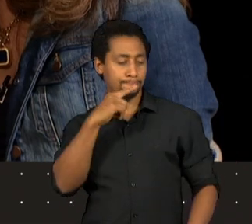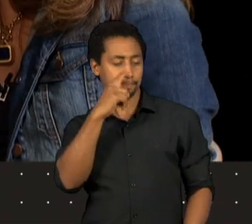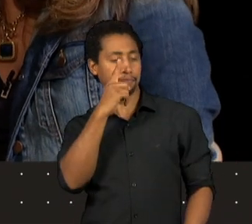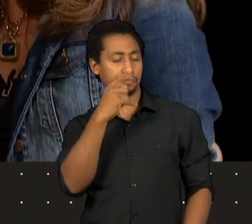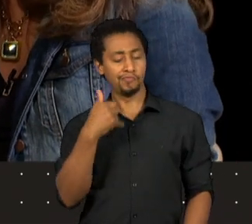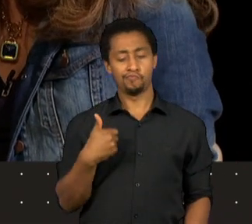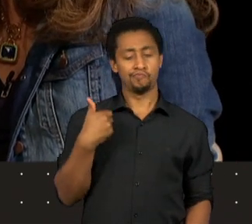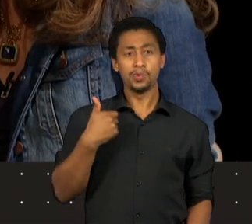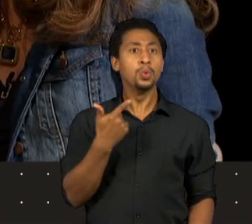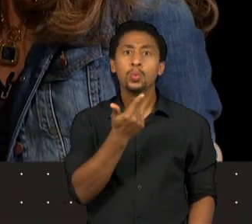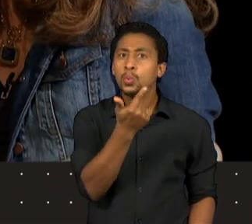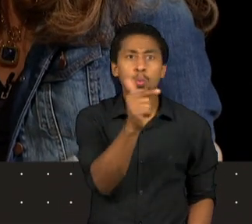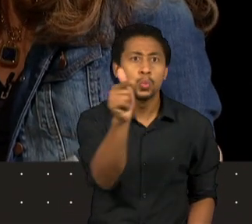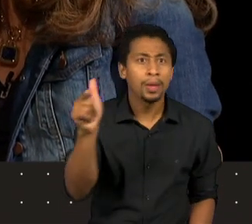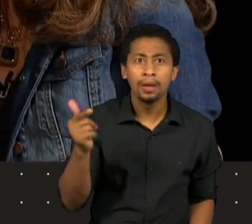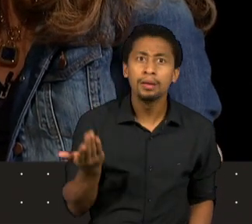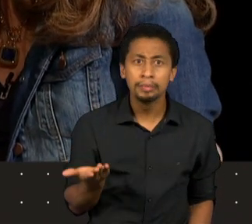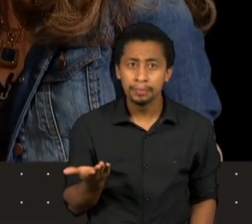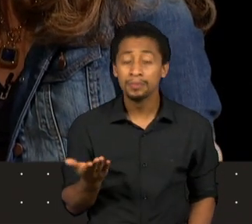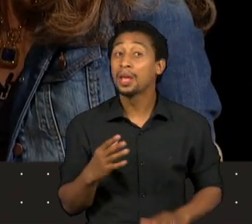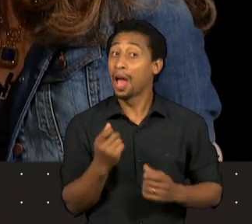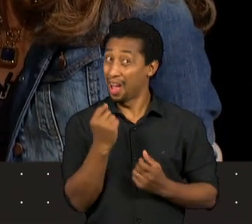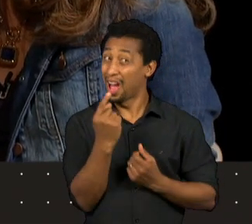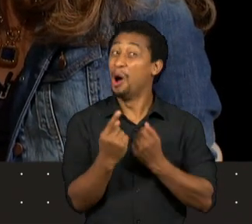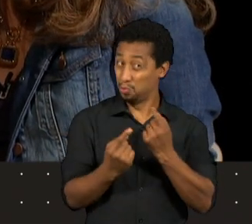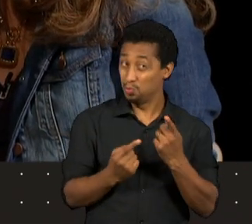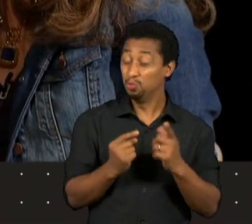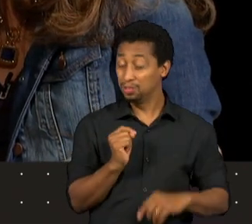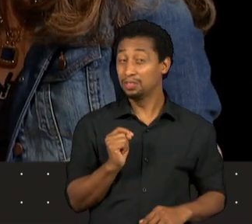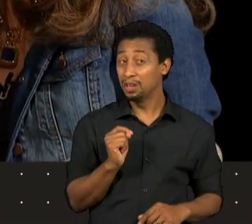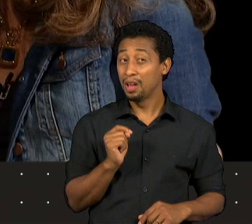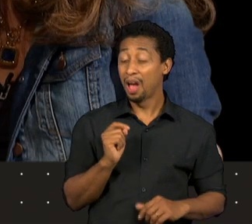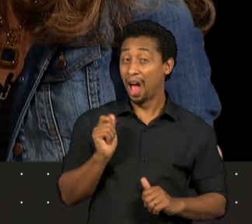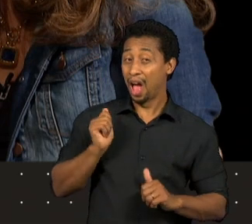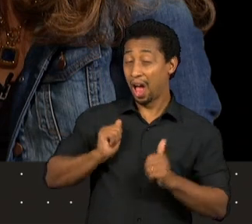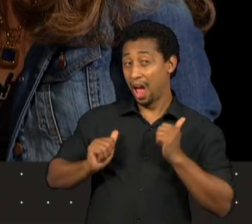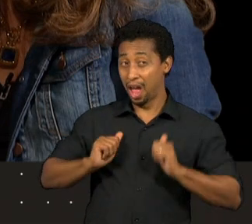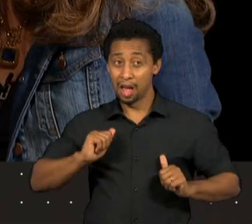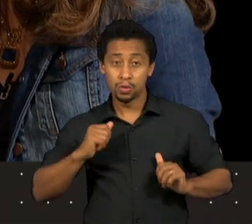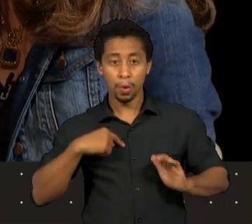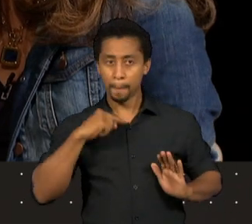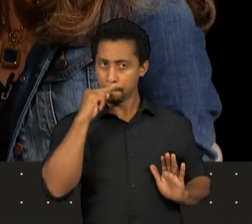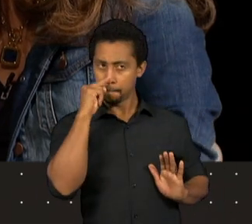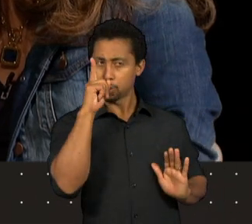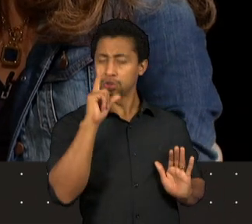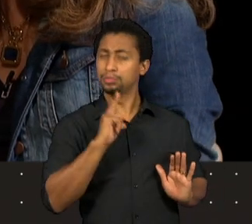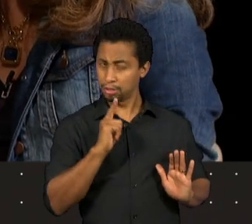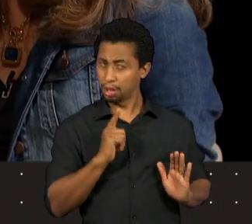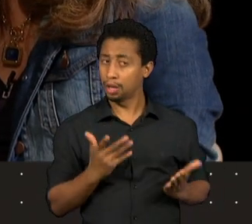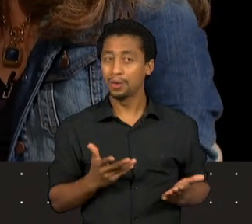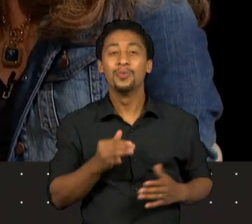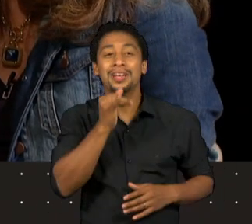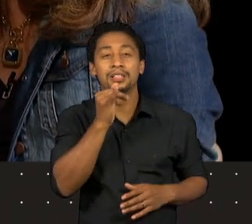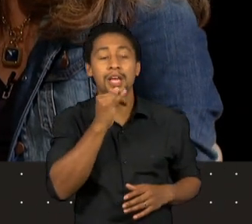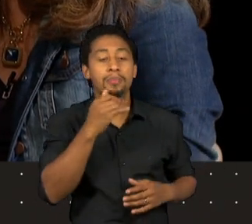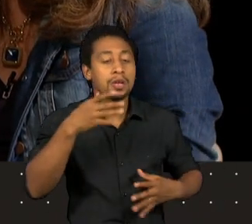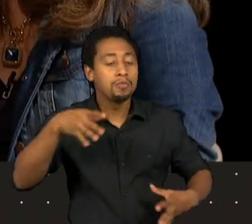colocam a vaidade à frente do personagem. Como se diz, eu estou caracterizado, estou